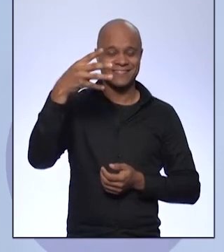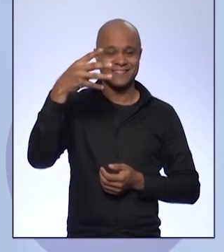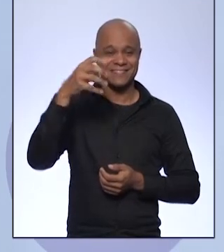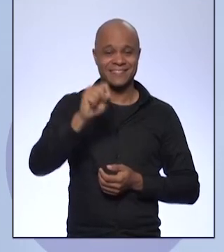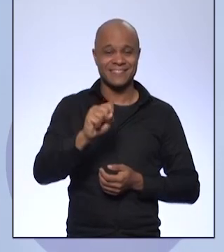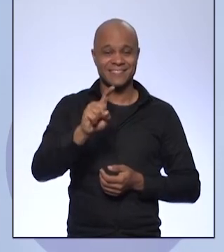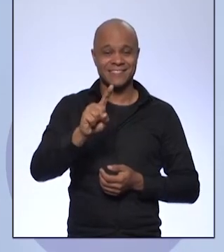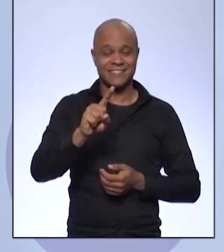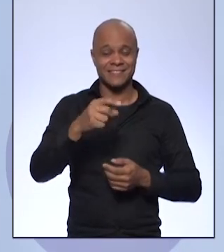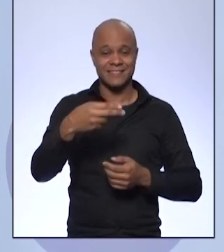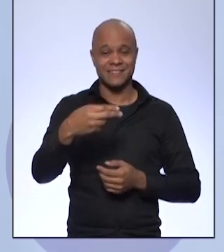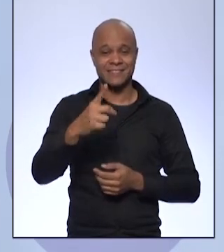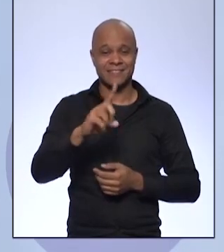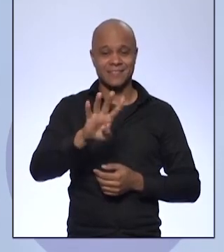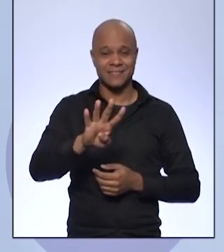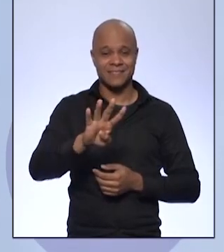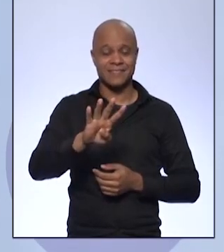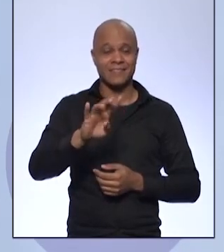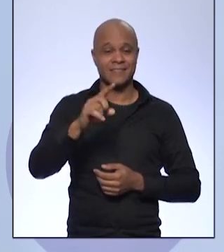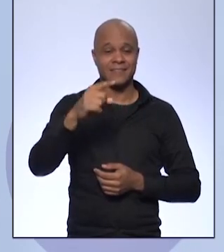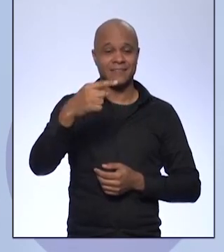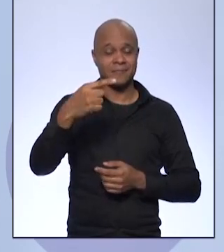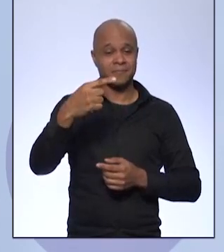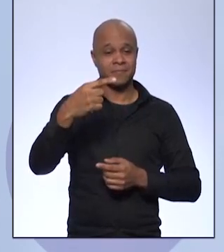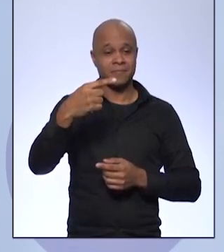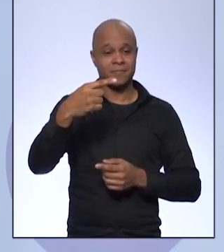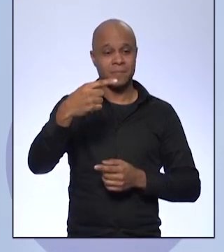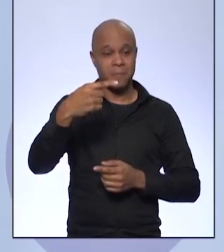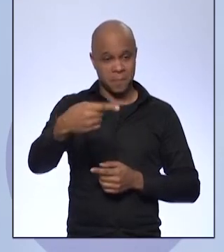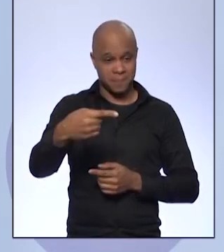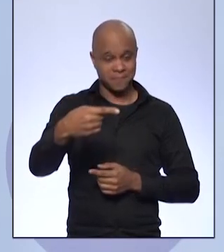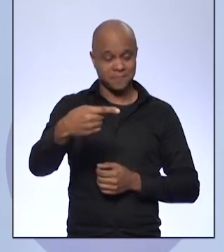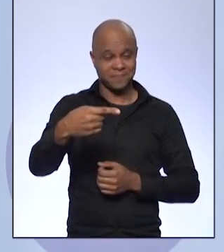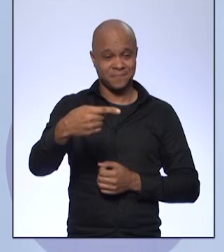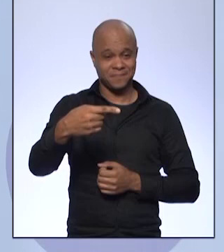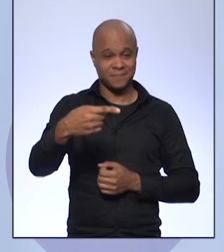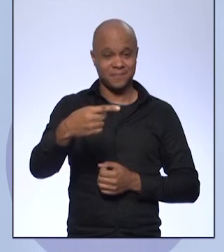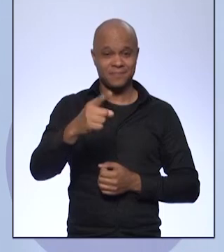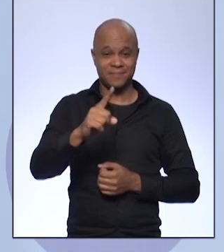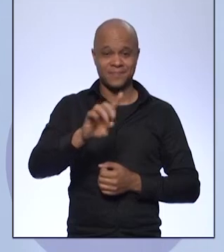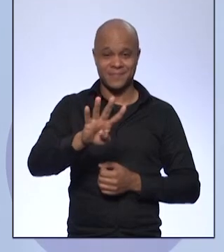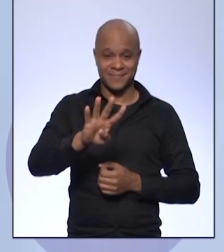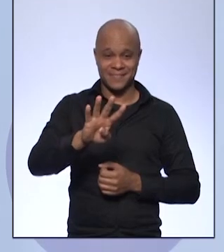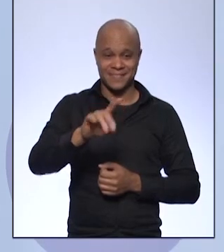S1, deu 14. Menos com mais, menos